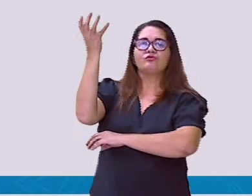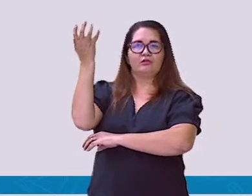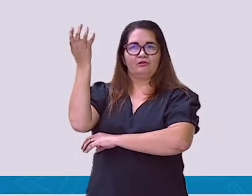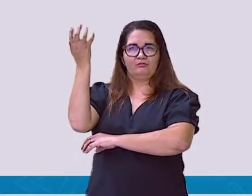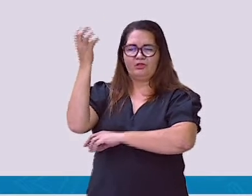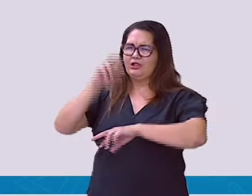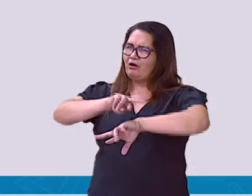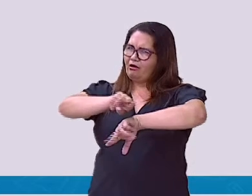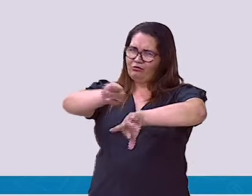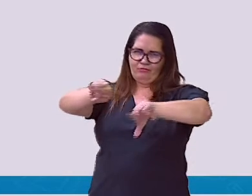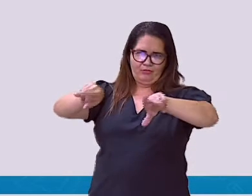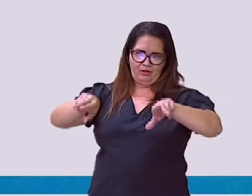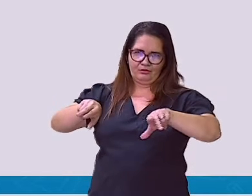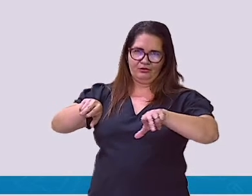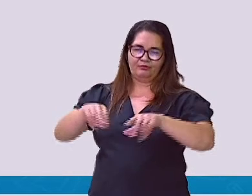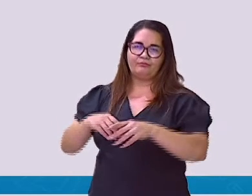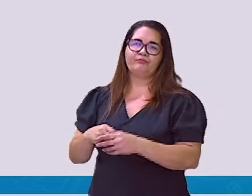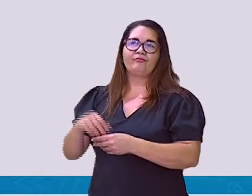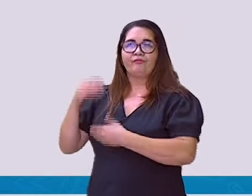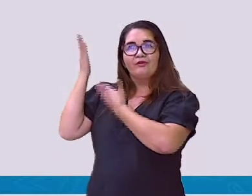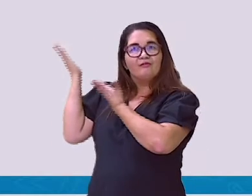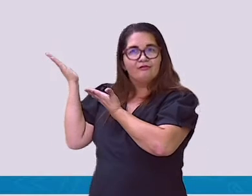Pessoal,